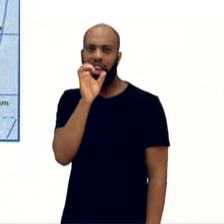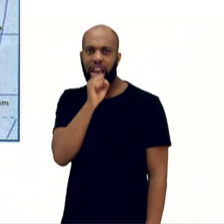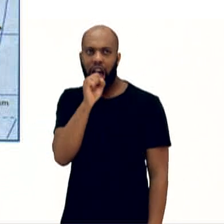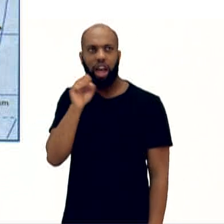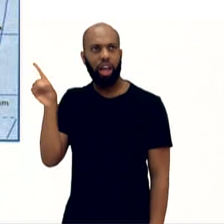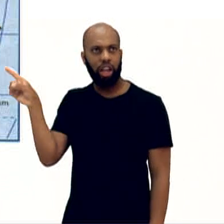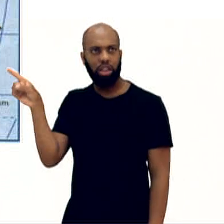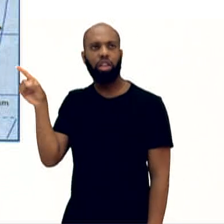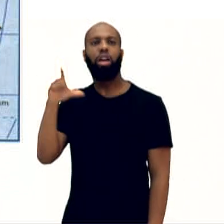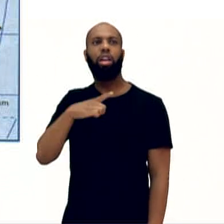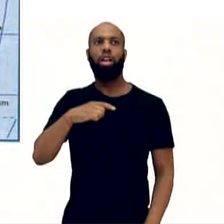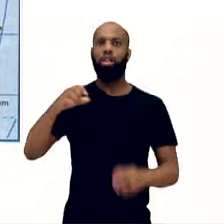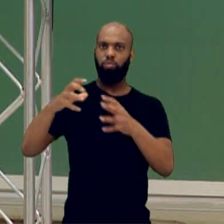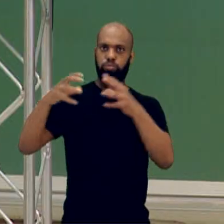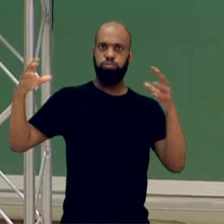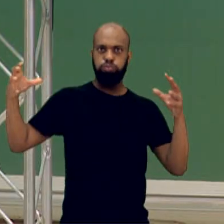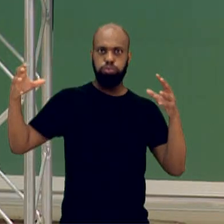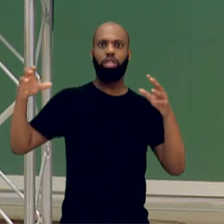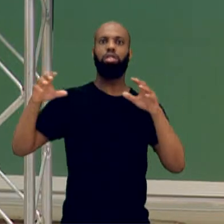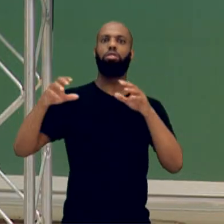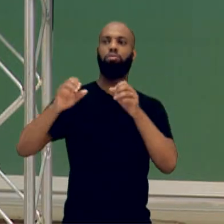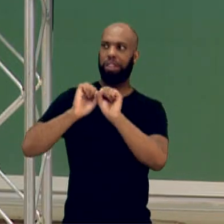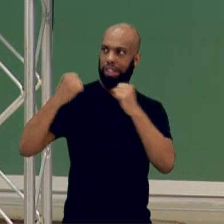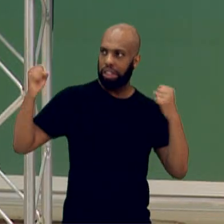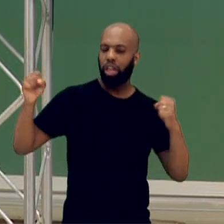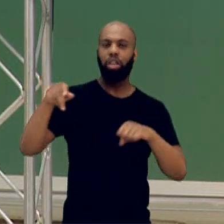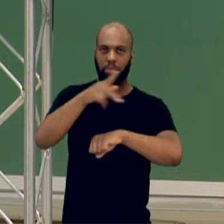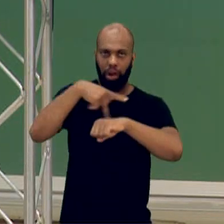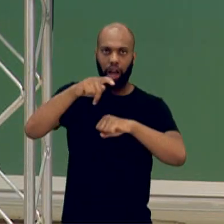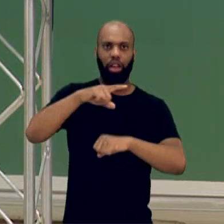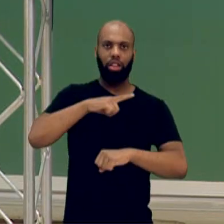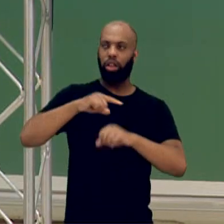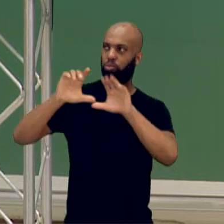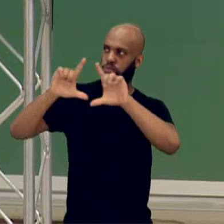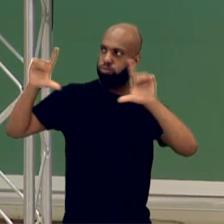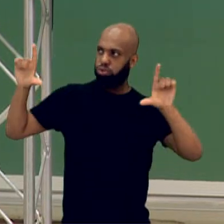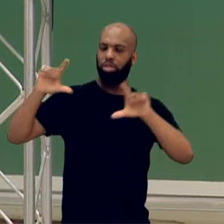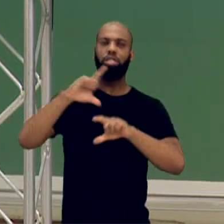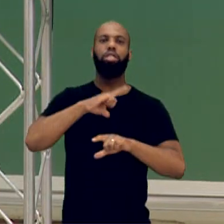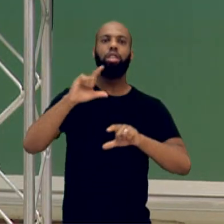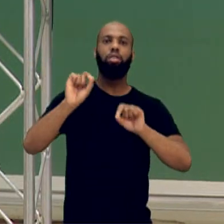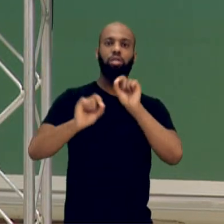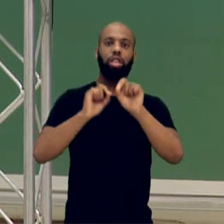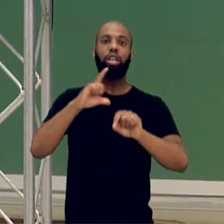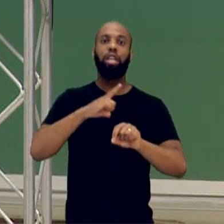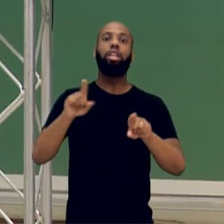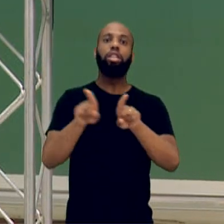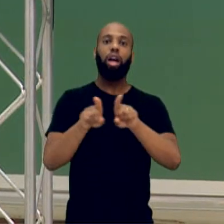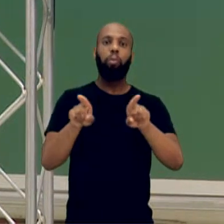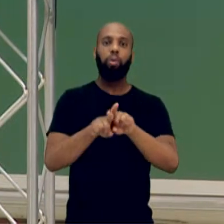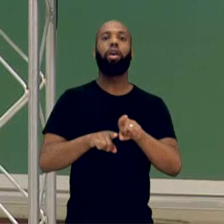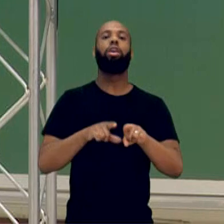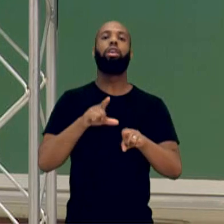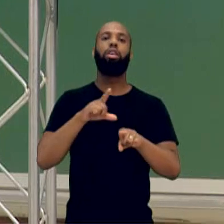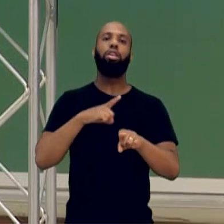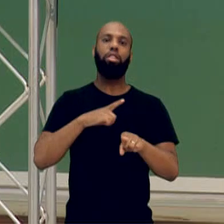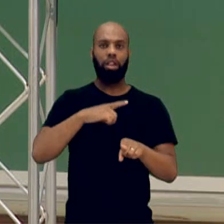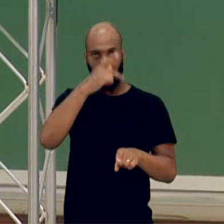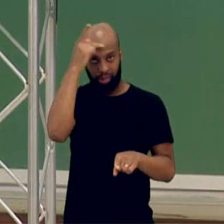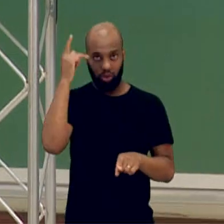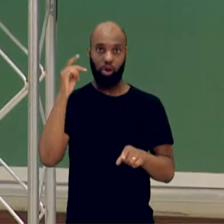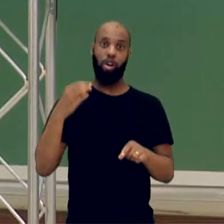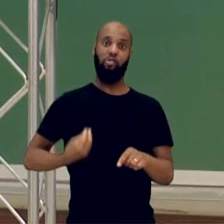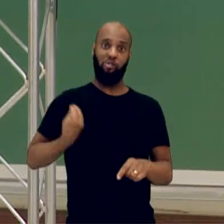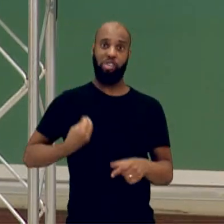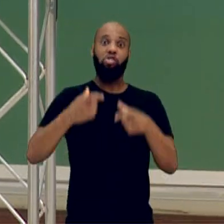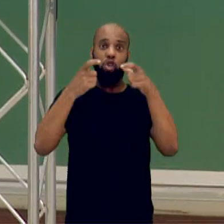que é uma grande maioria de países, é onde a gente tem as maiores concentrações